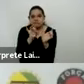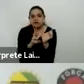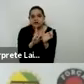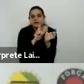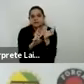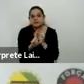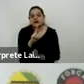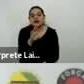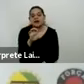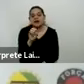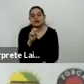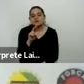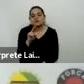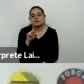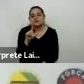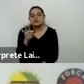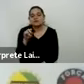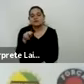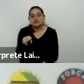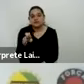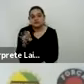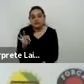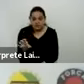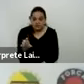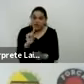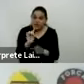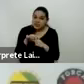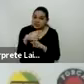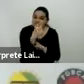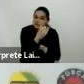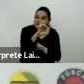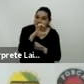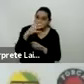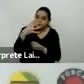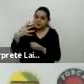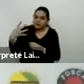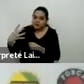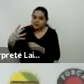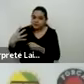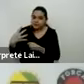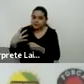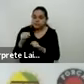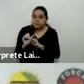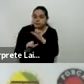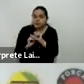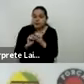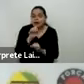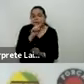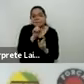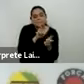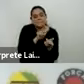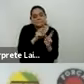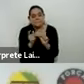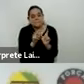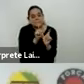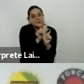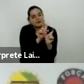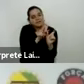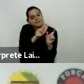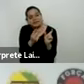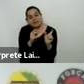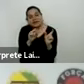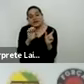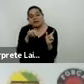em 1844, criou-se o termo emergência e pressa ordinária